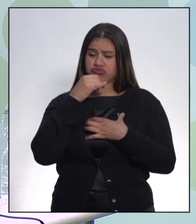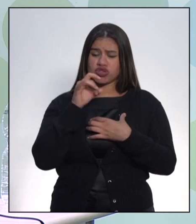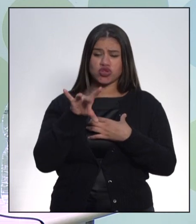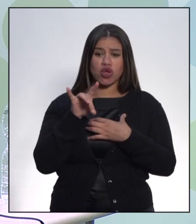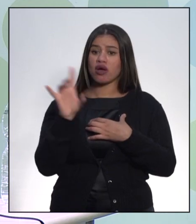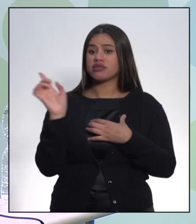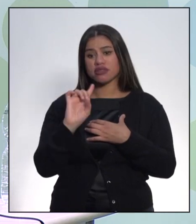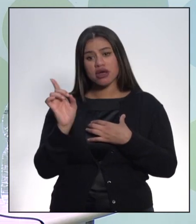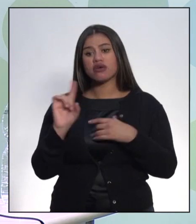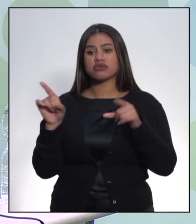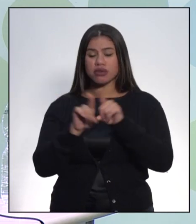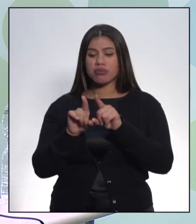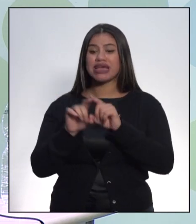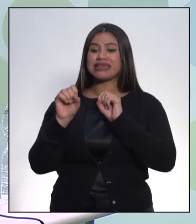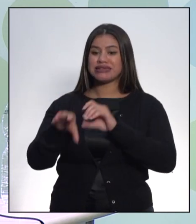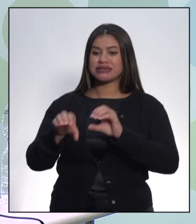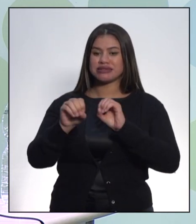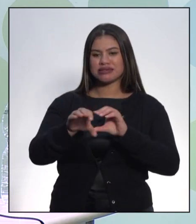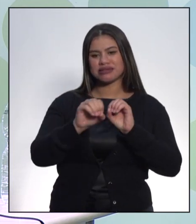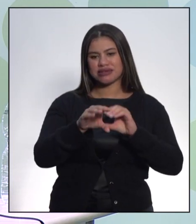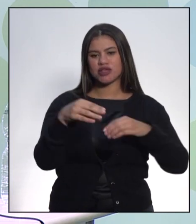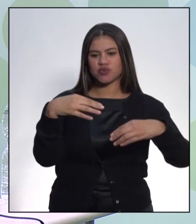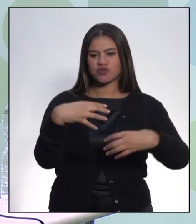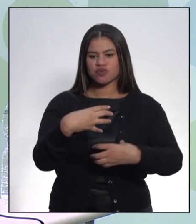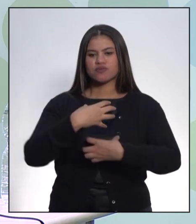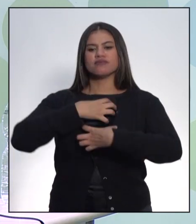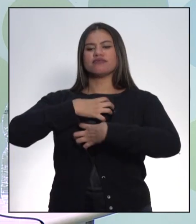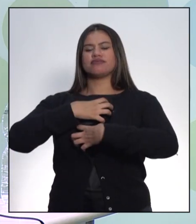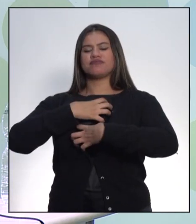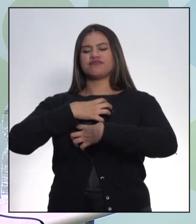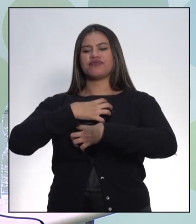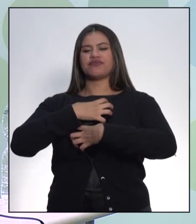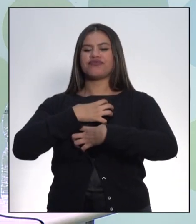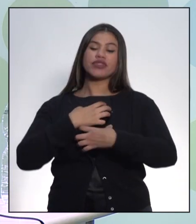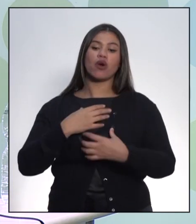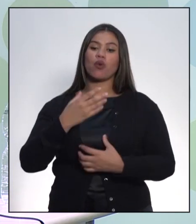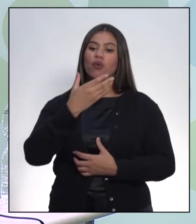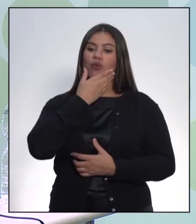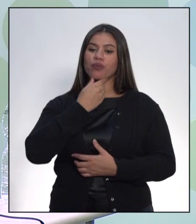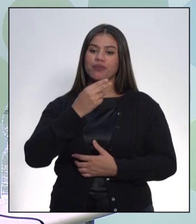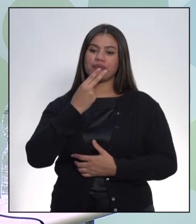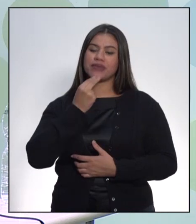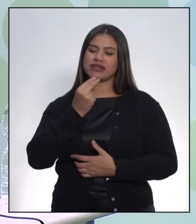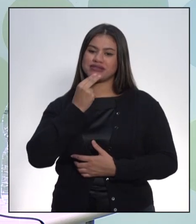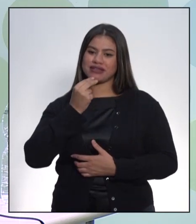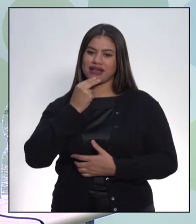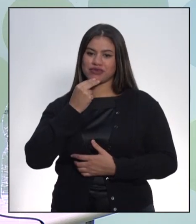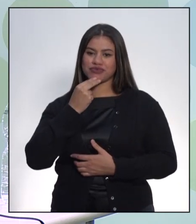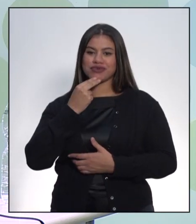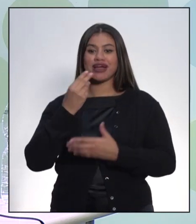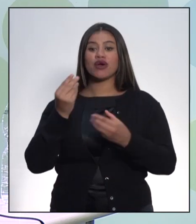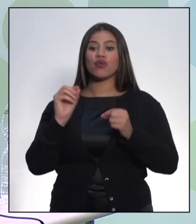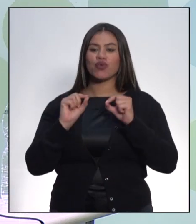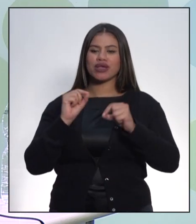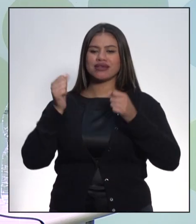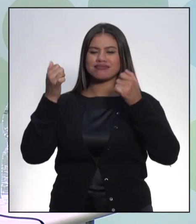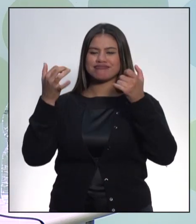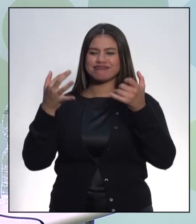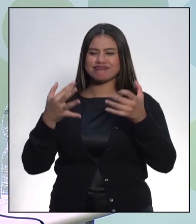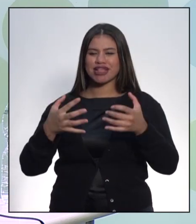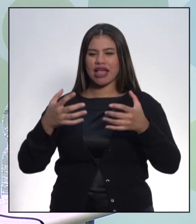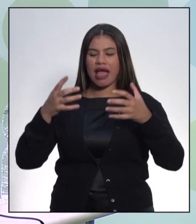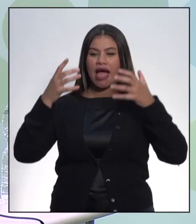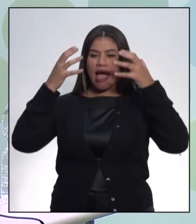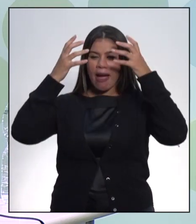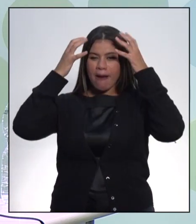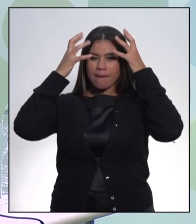né? Então, o Machado de Assis consegue, em poucas linhas, em poucas palavras, nos trazer a grandiosidade da complexidade da mente